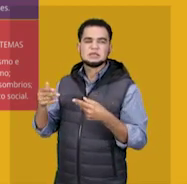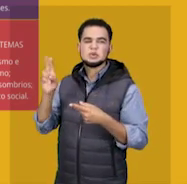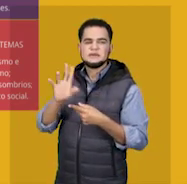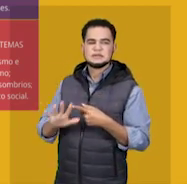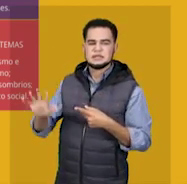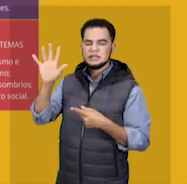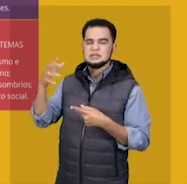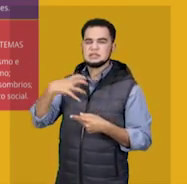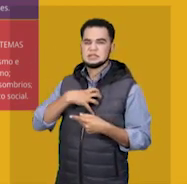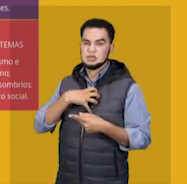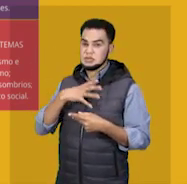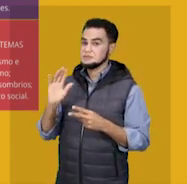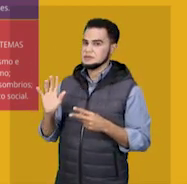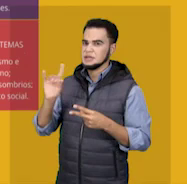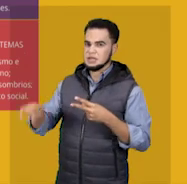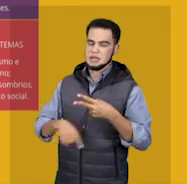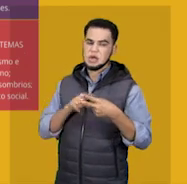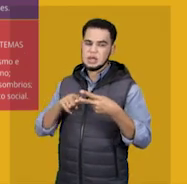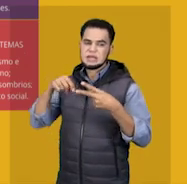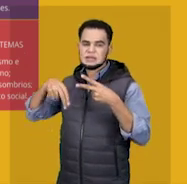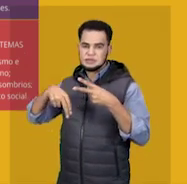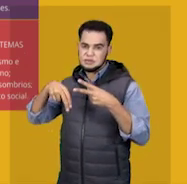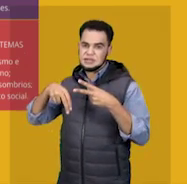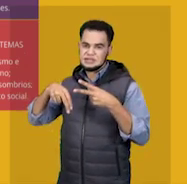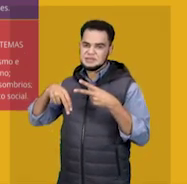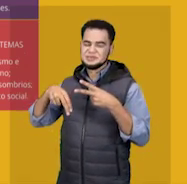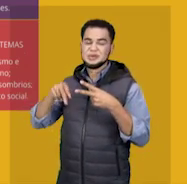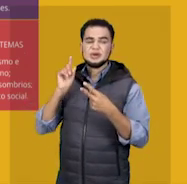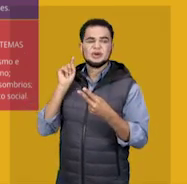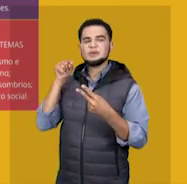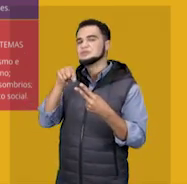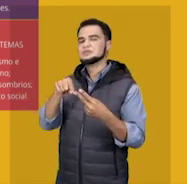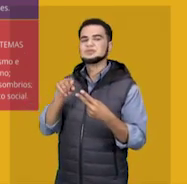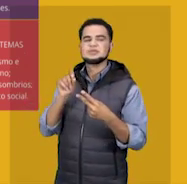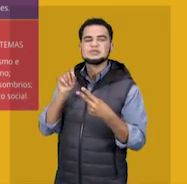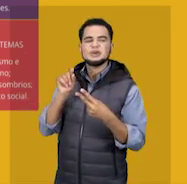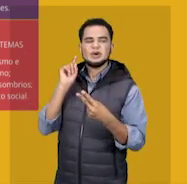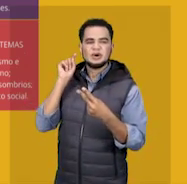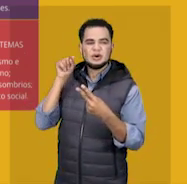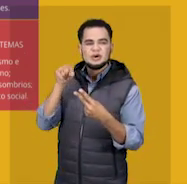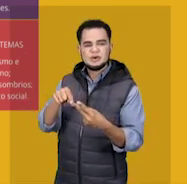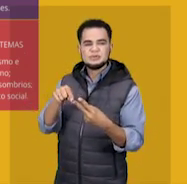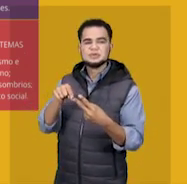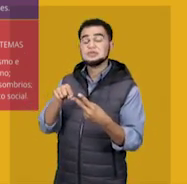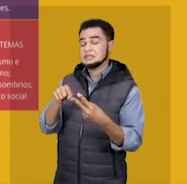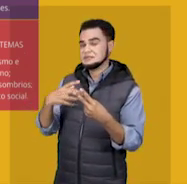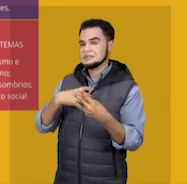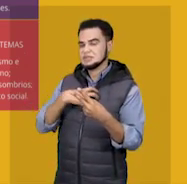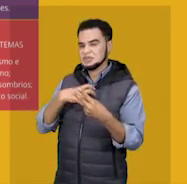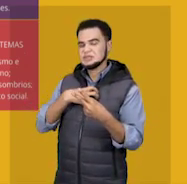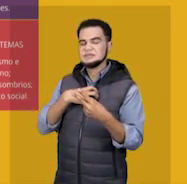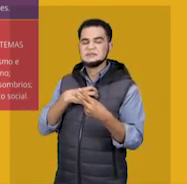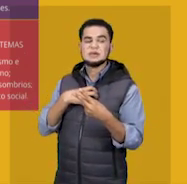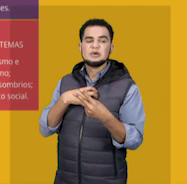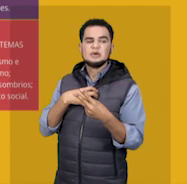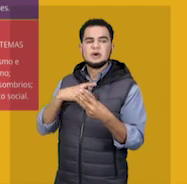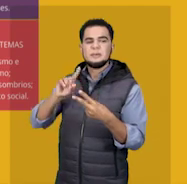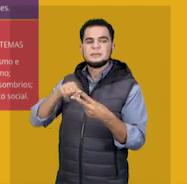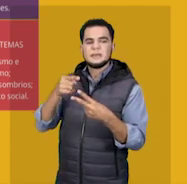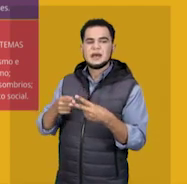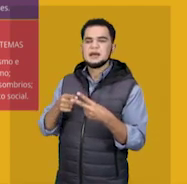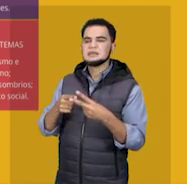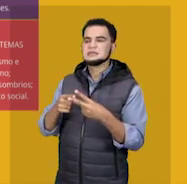e já do naturalismo, objetivismo científico e o determinismo. A narrativa